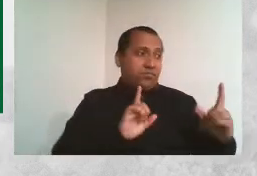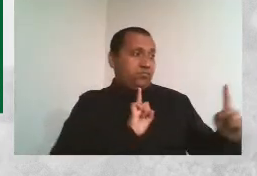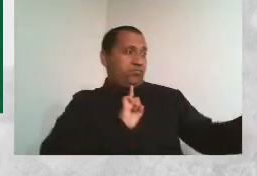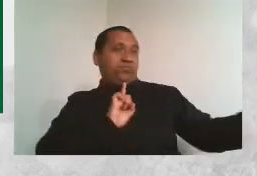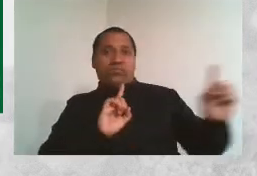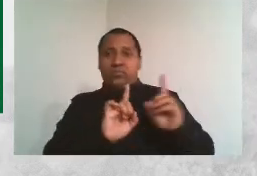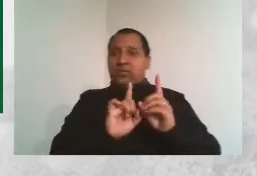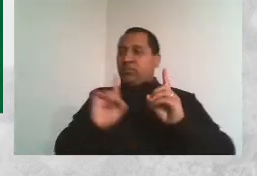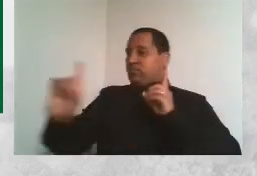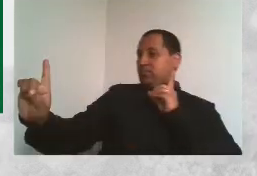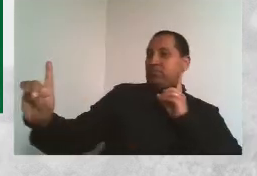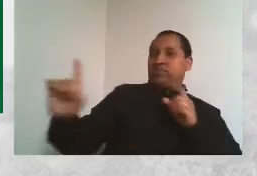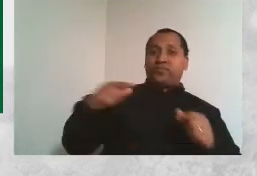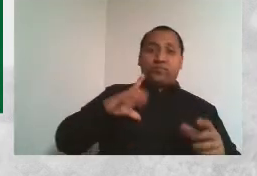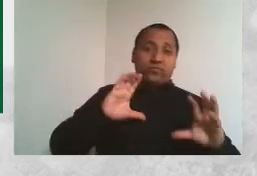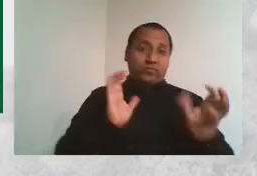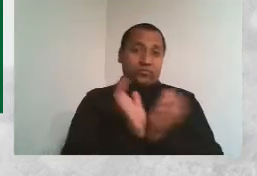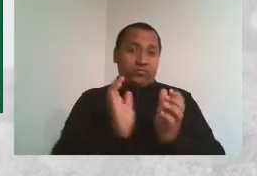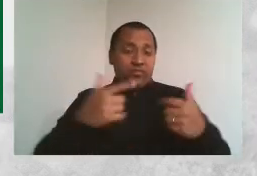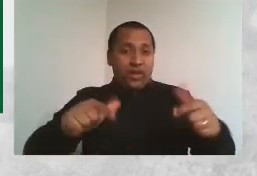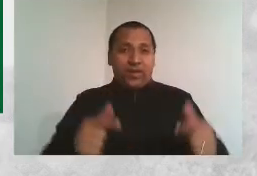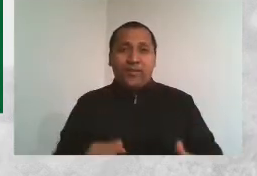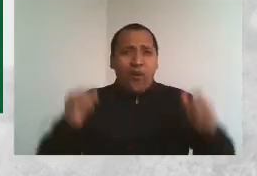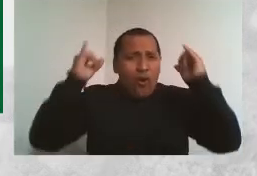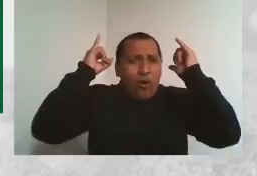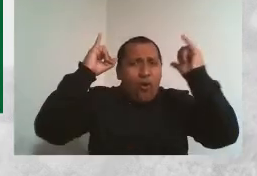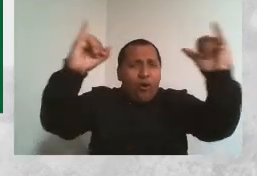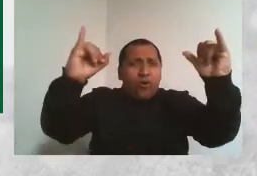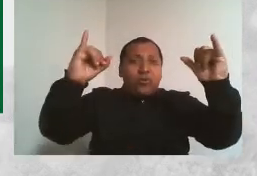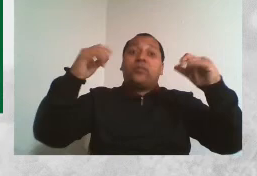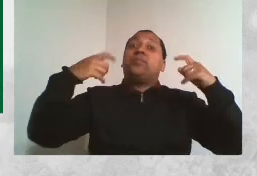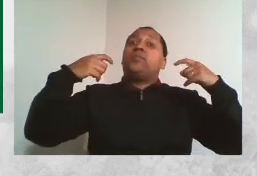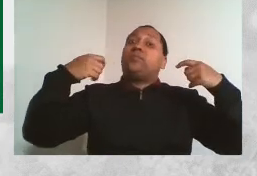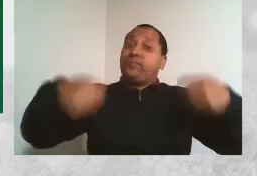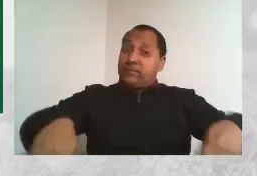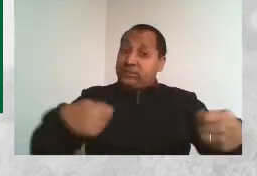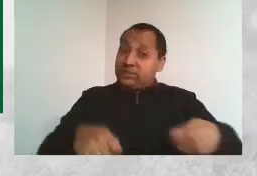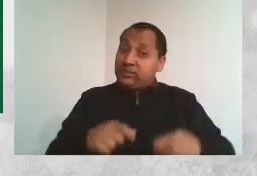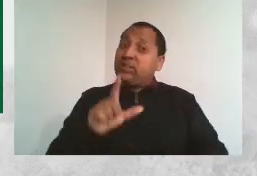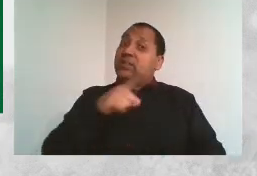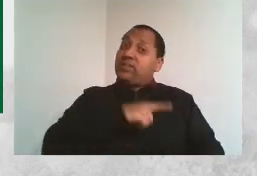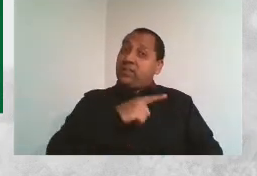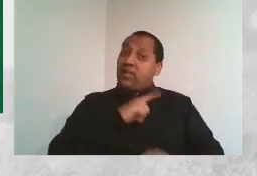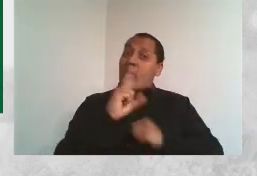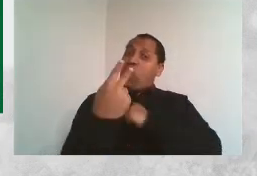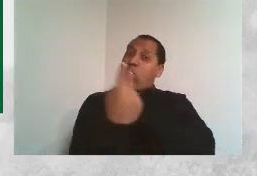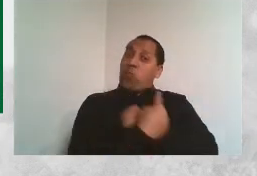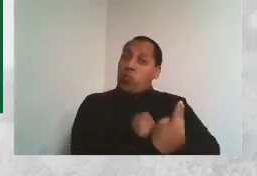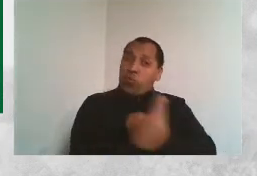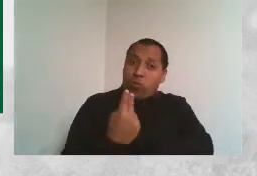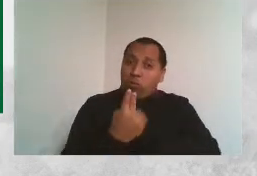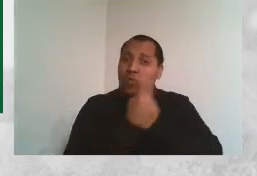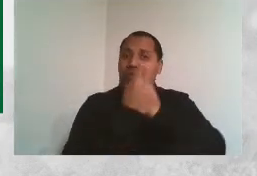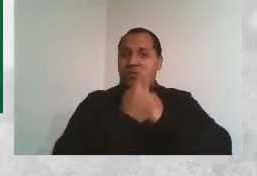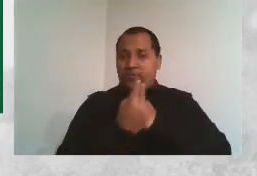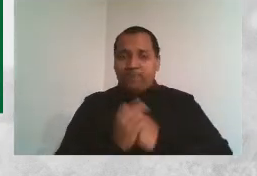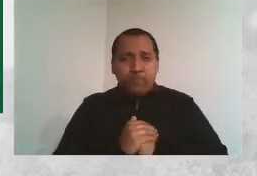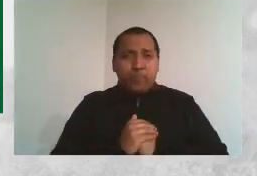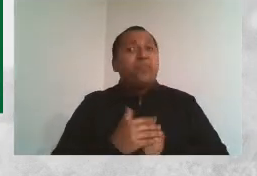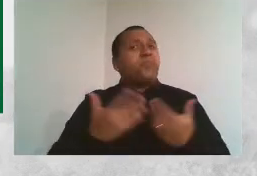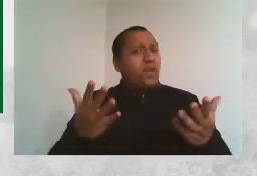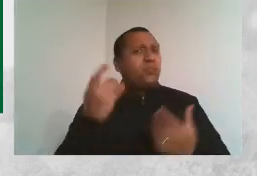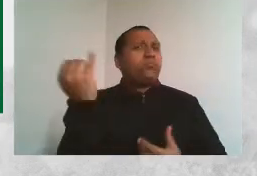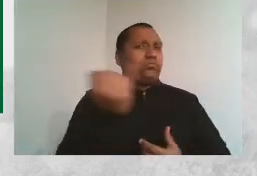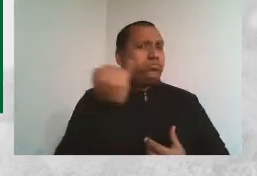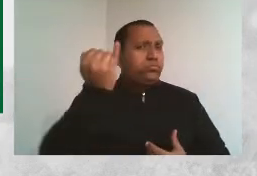colegas. No ônibus, eu preciso também manter esse distanciamento. Então, isso é uma das coisas que a gente tem que ter muito claro,